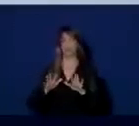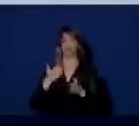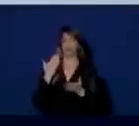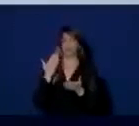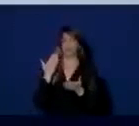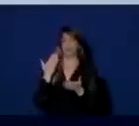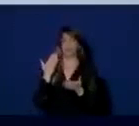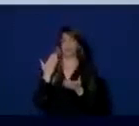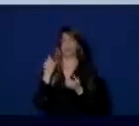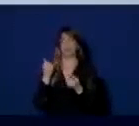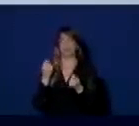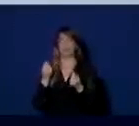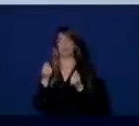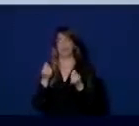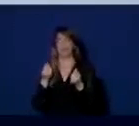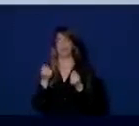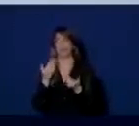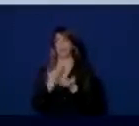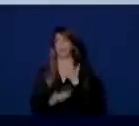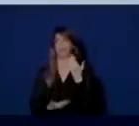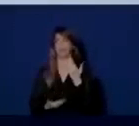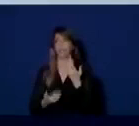perder de vista o cenário fiscal. Ou seja,